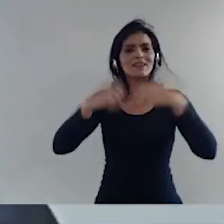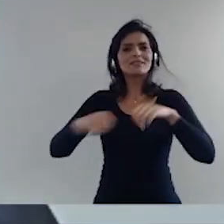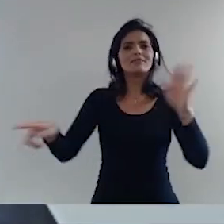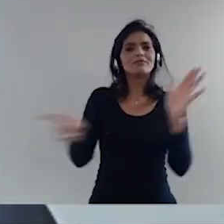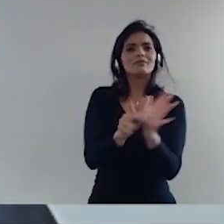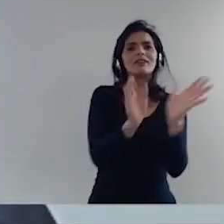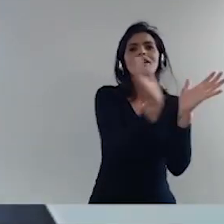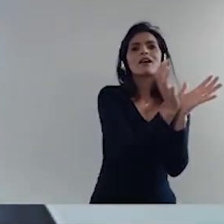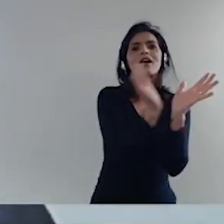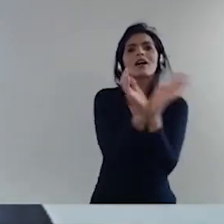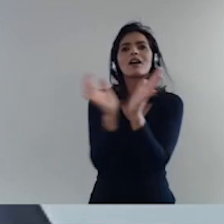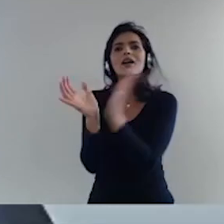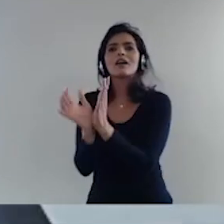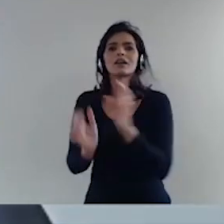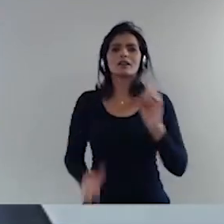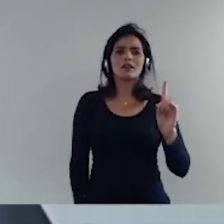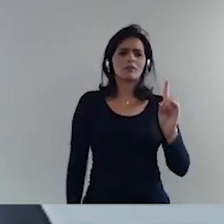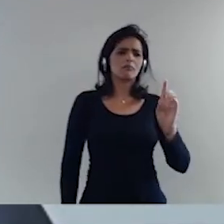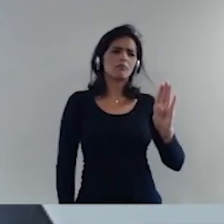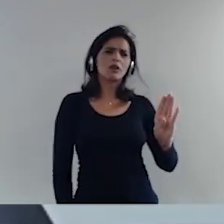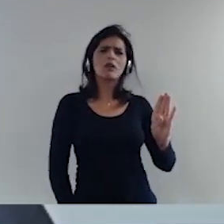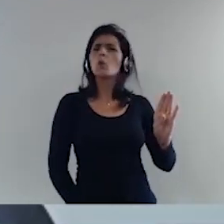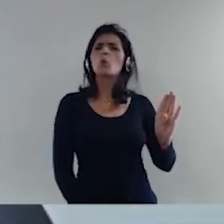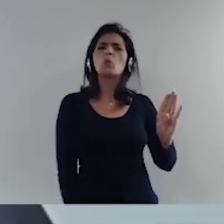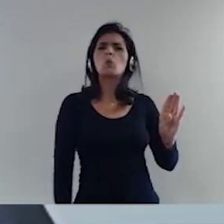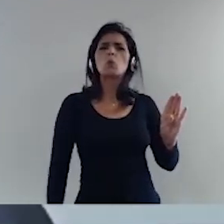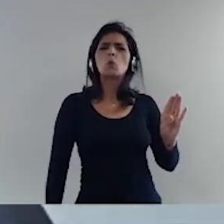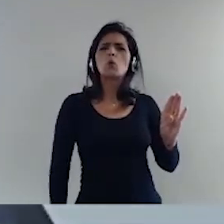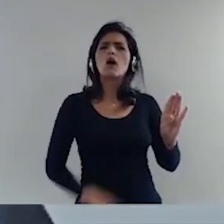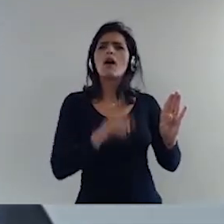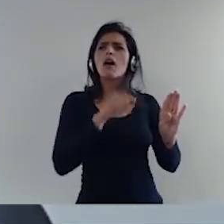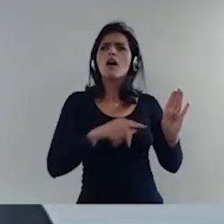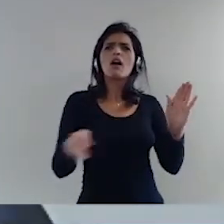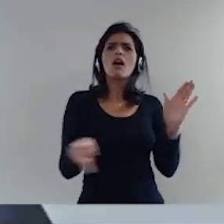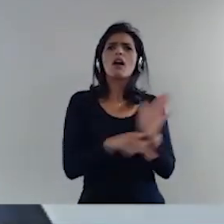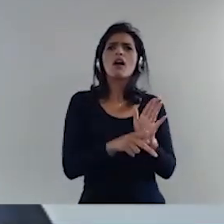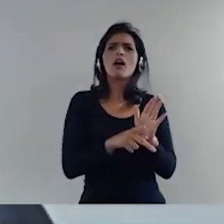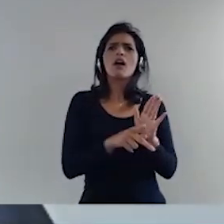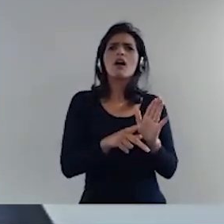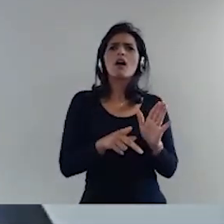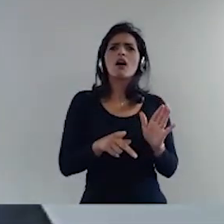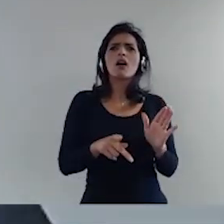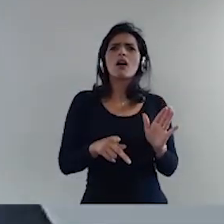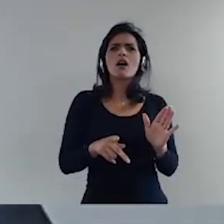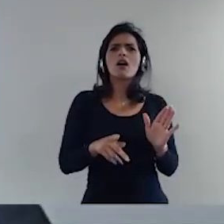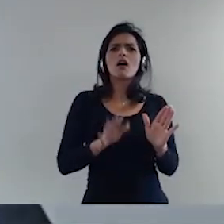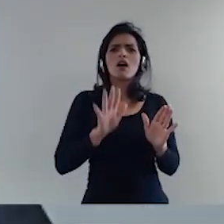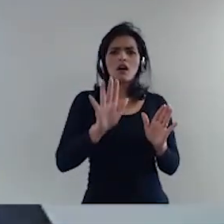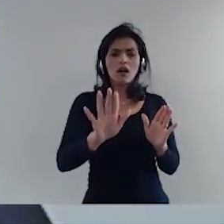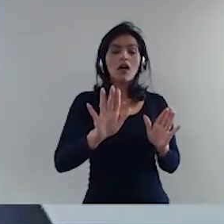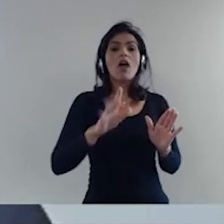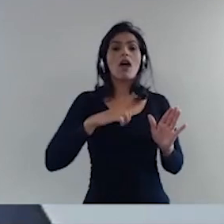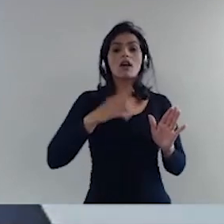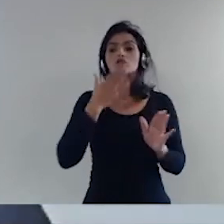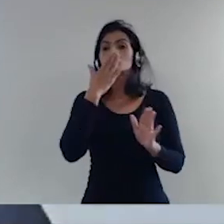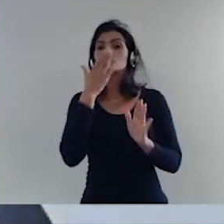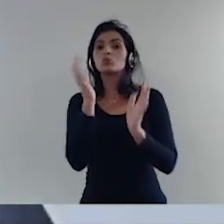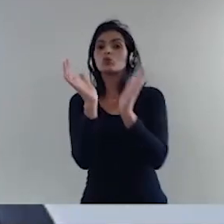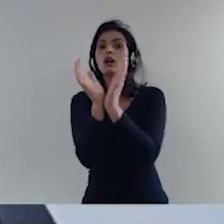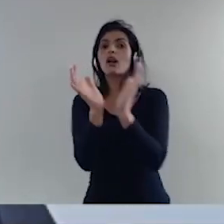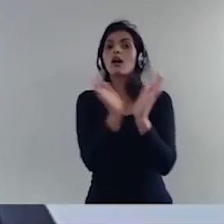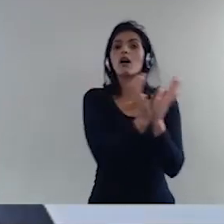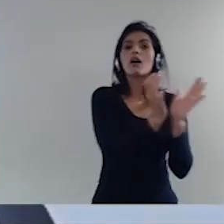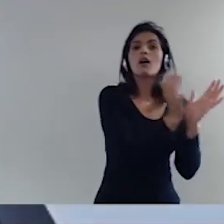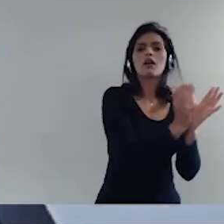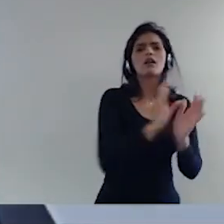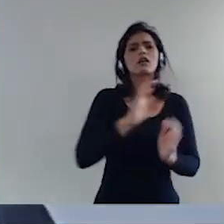classificação BB, ou seja, que seja nos ratings internacionais um certo tipo de classificação.